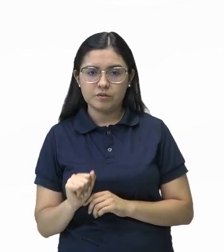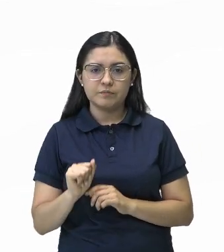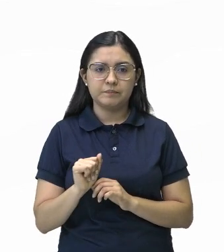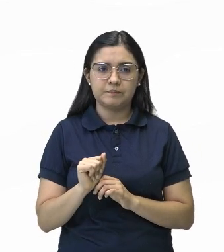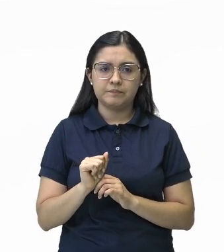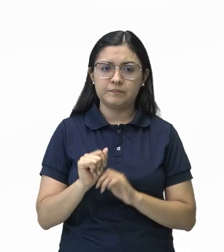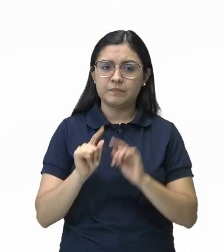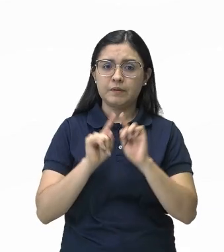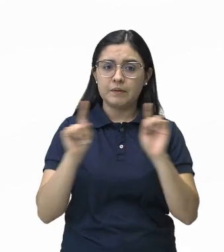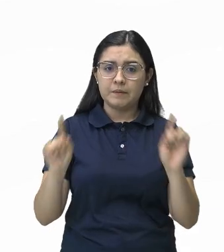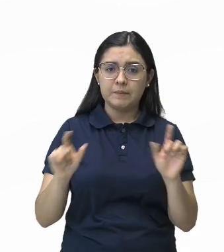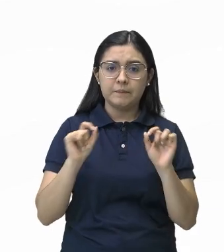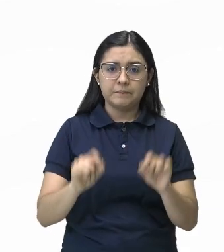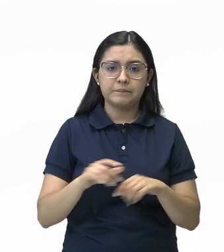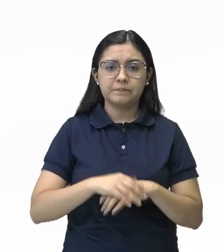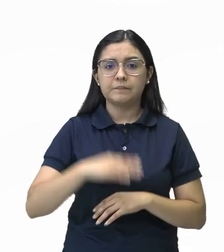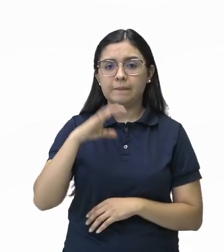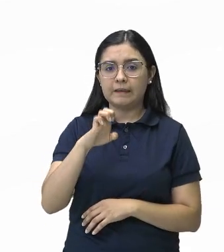fantasia, a